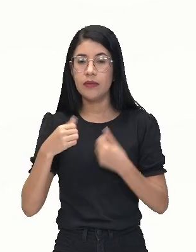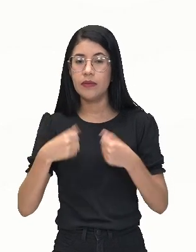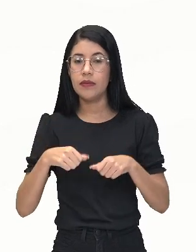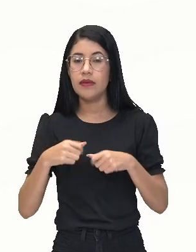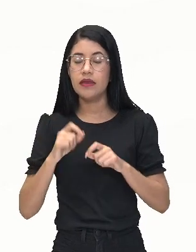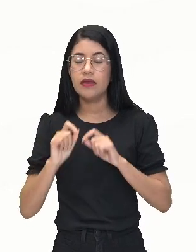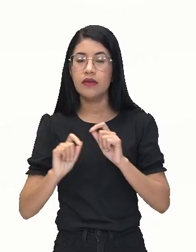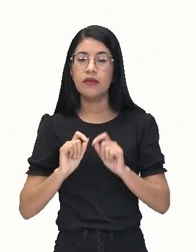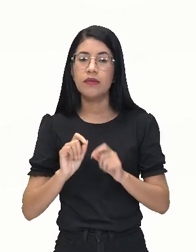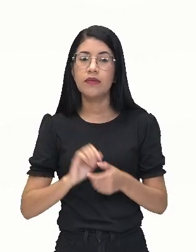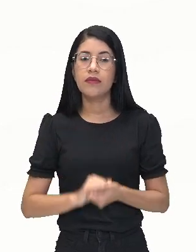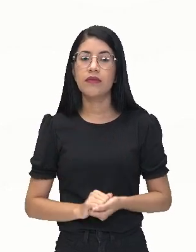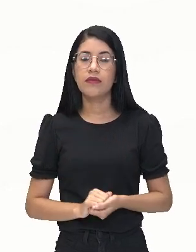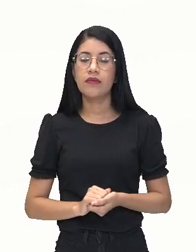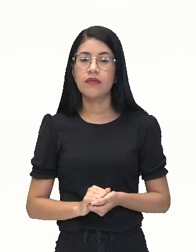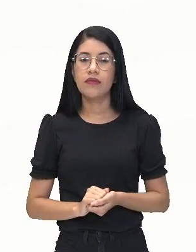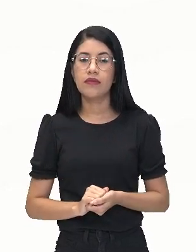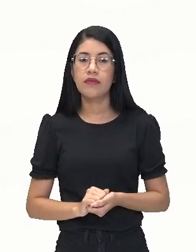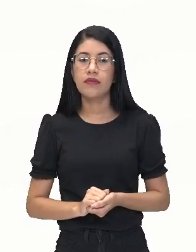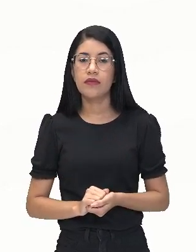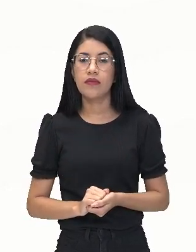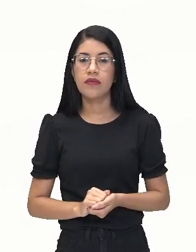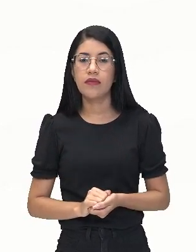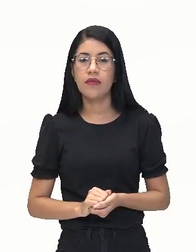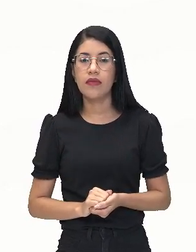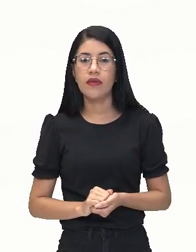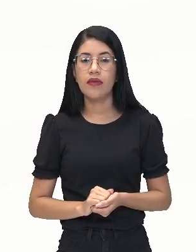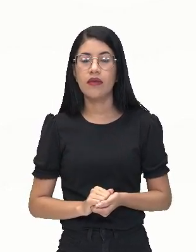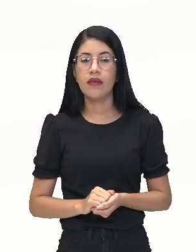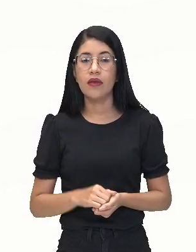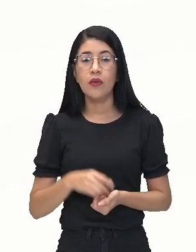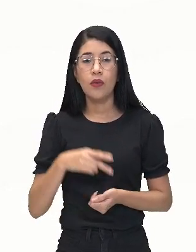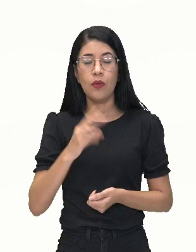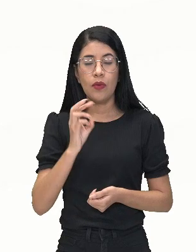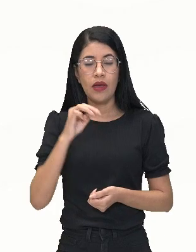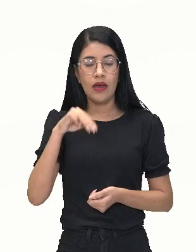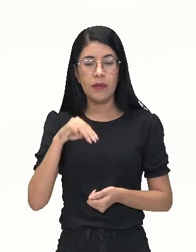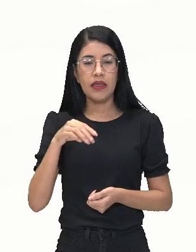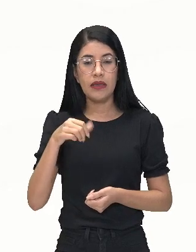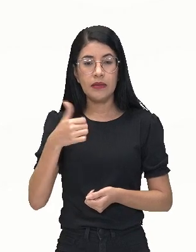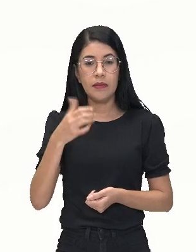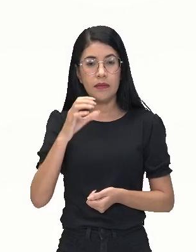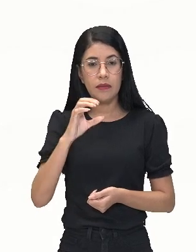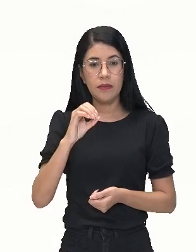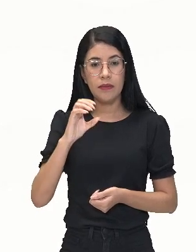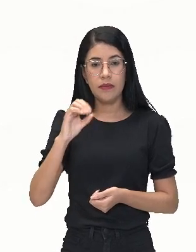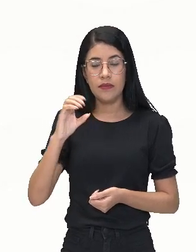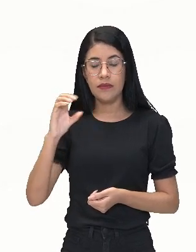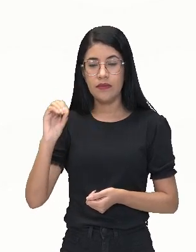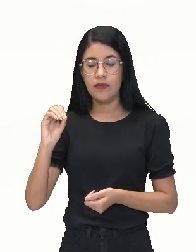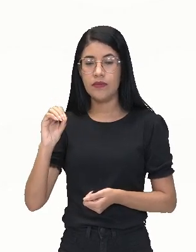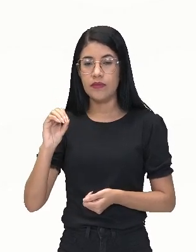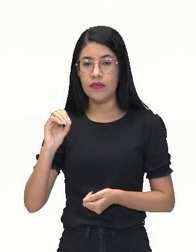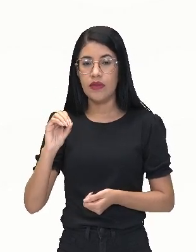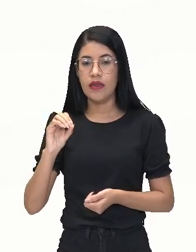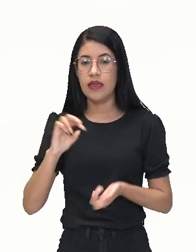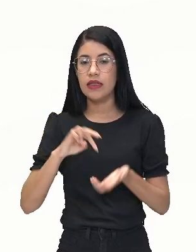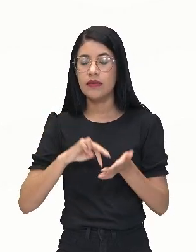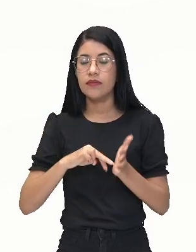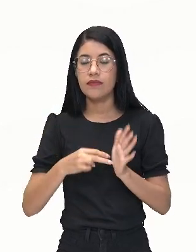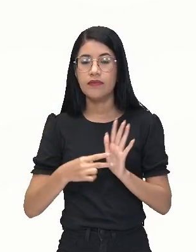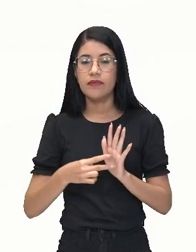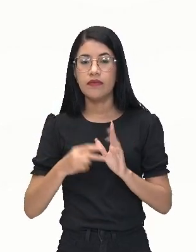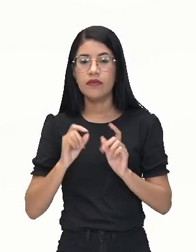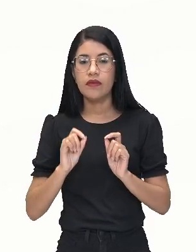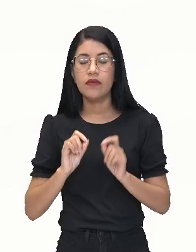quantos metros cada quilômetro, gente? São 1.000 metros, não é isso? Aí isso equivale a dizer o seguinte,